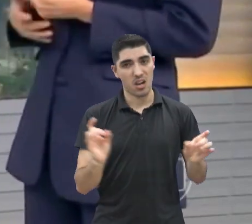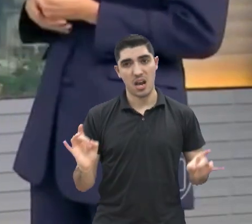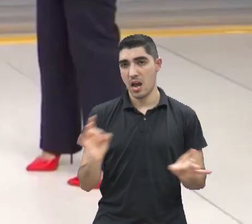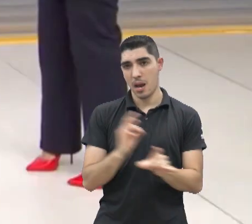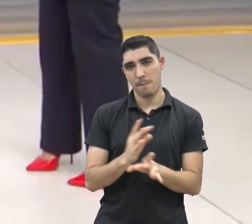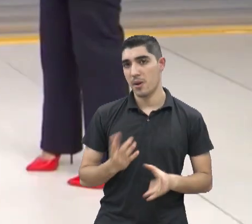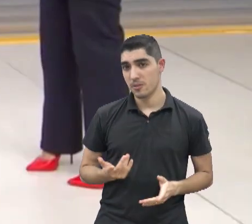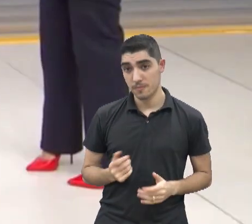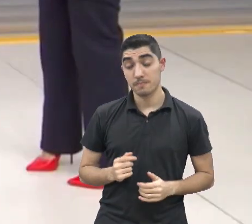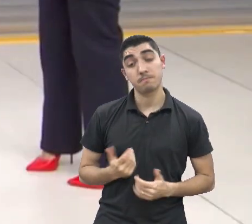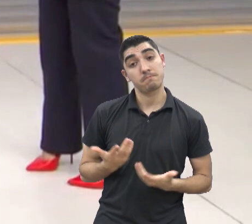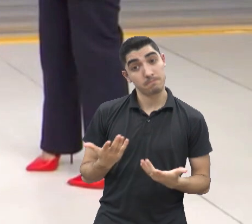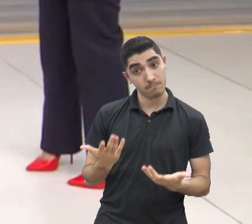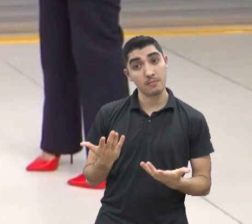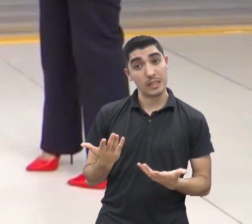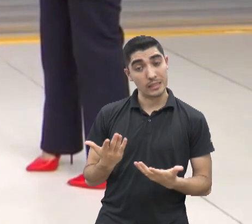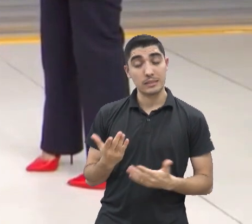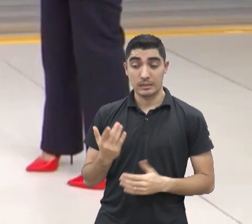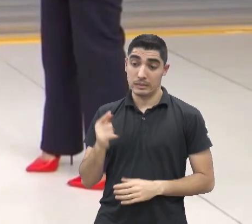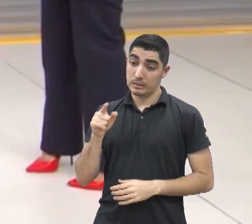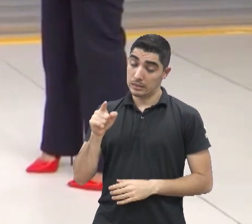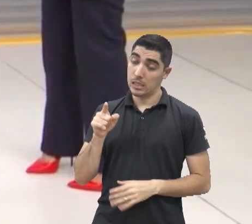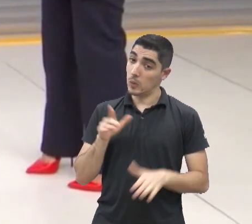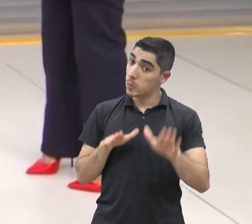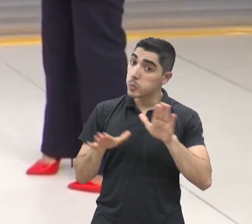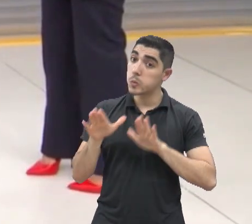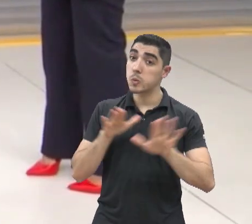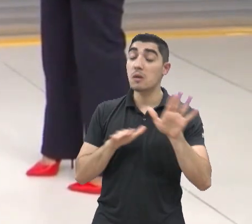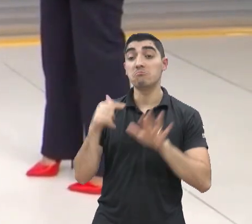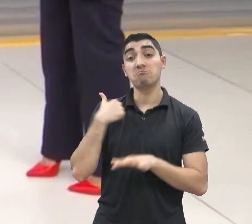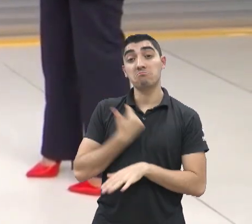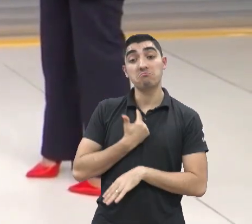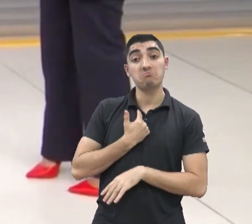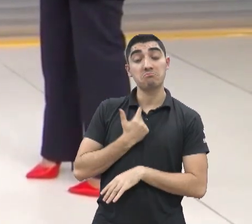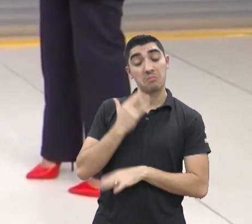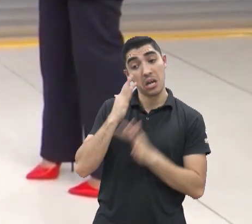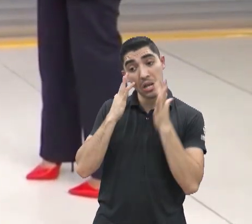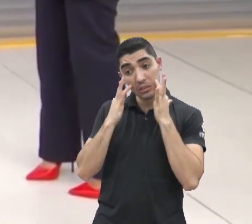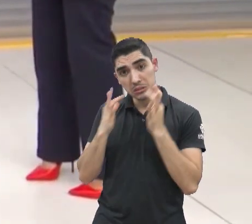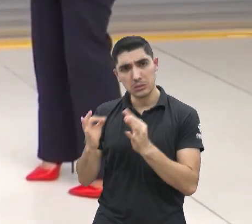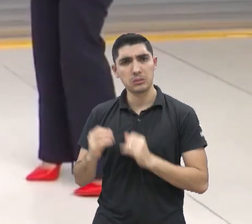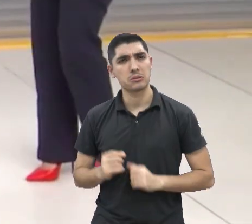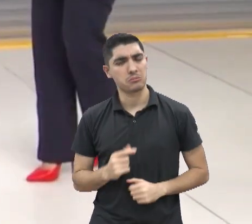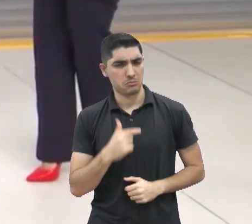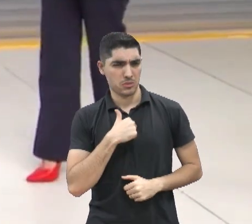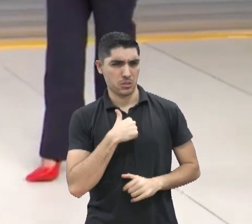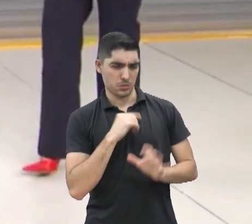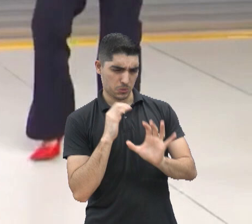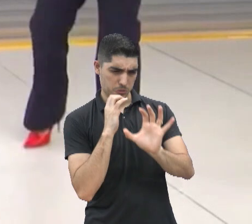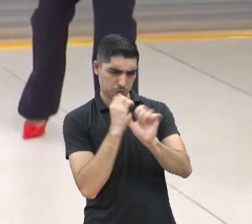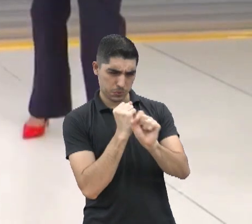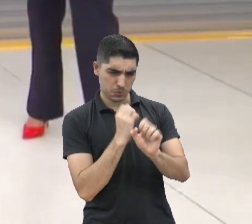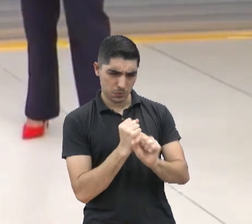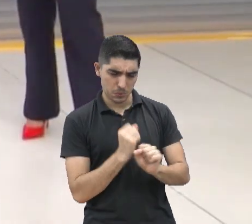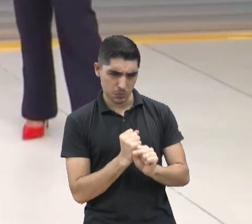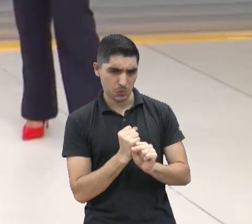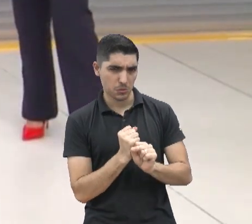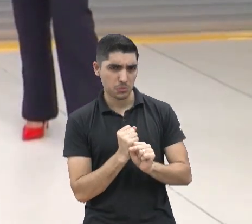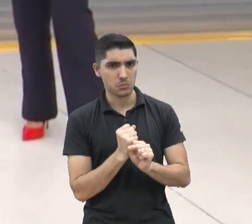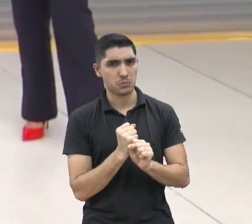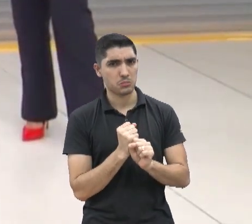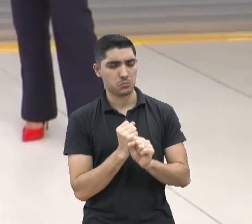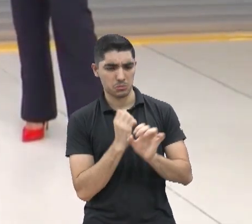exemplo. É uma aposta e a gente vai acompanhar aí. Nossa, eu estou fazendo um cálculo aqui, bom,